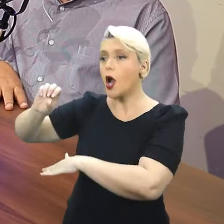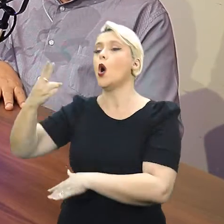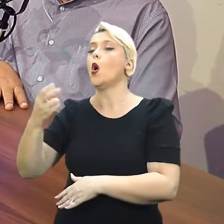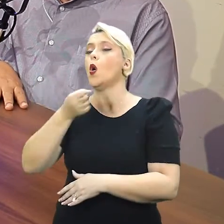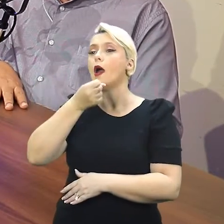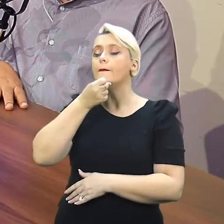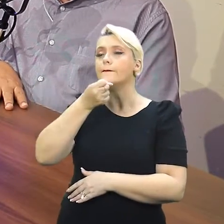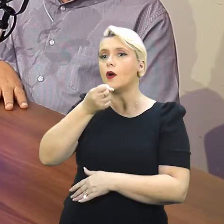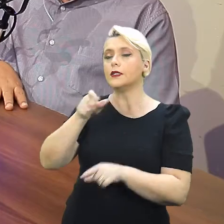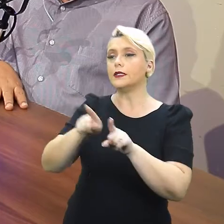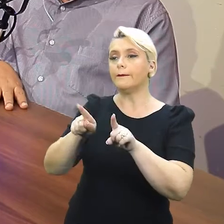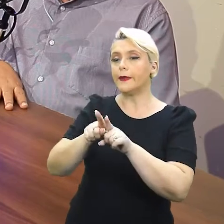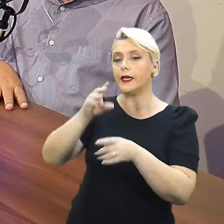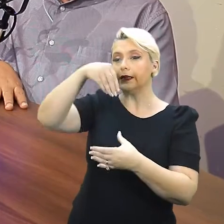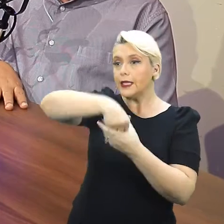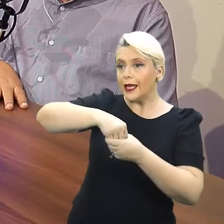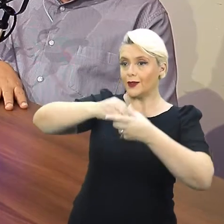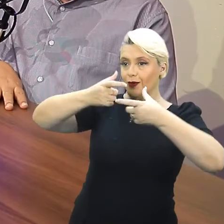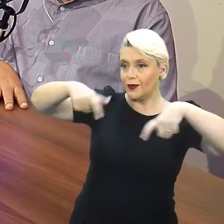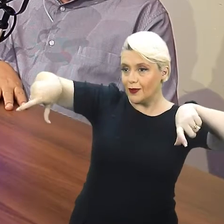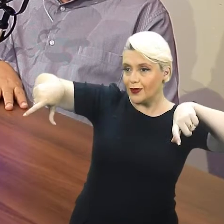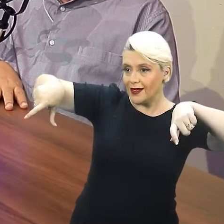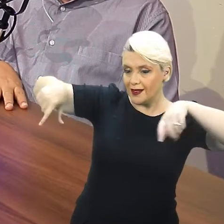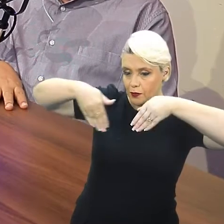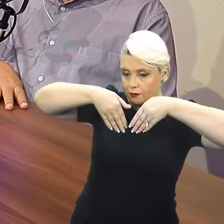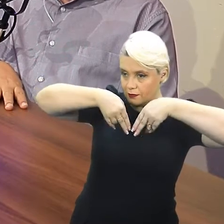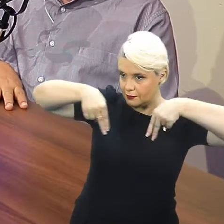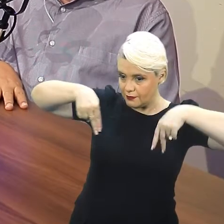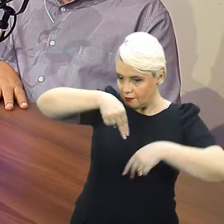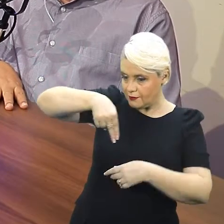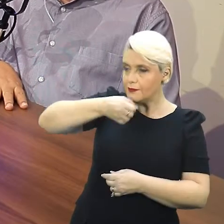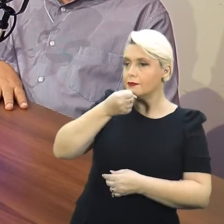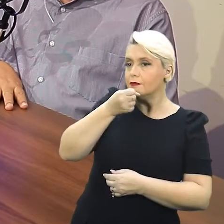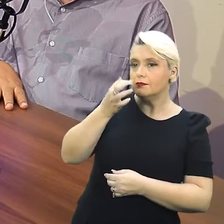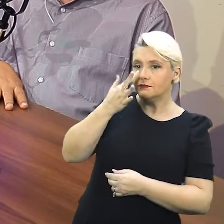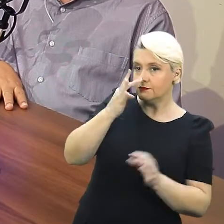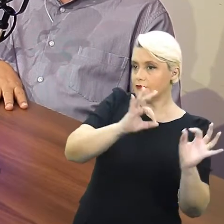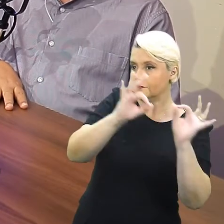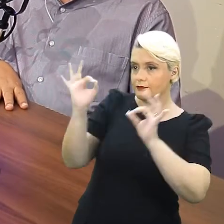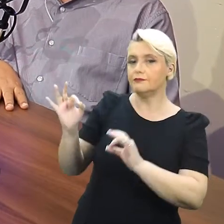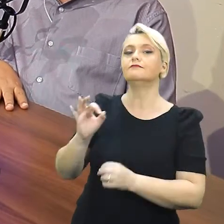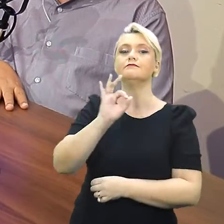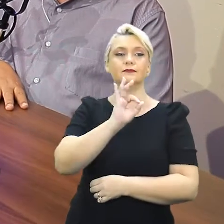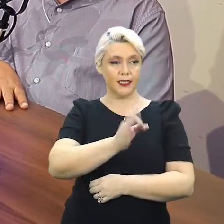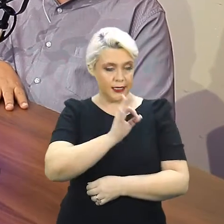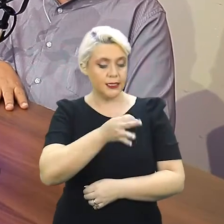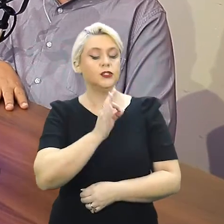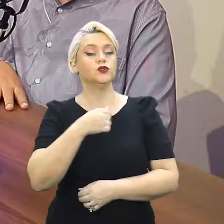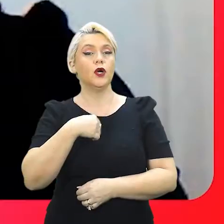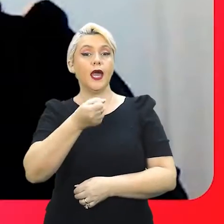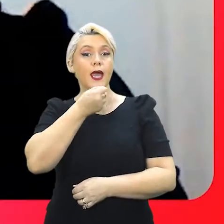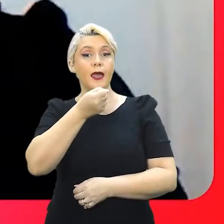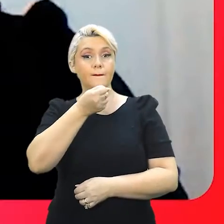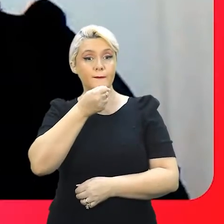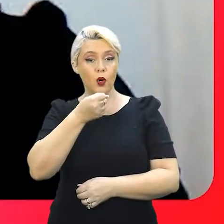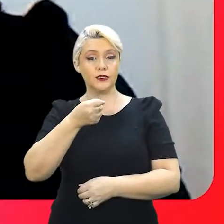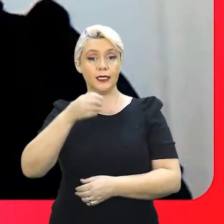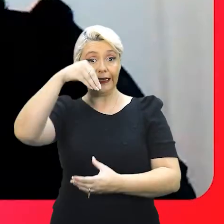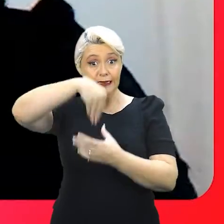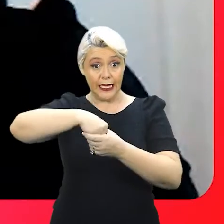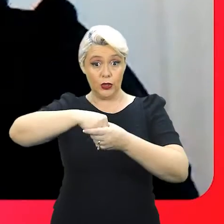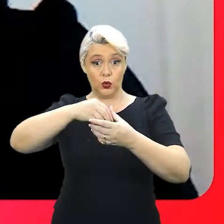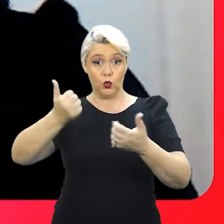repórter, também é o Não, repórter que fica na beira do campo, não é isso? Na o narração. repórter volante é o repórter do